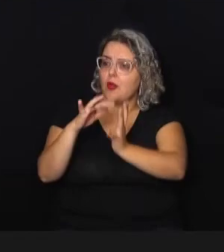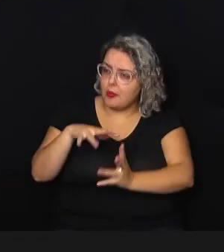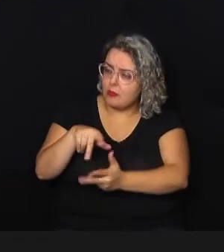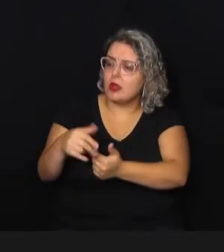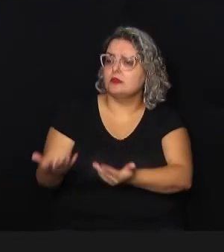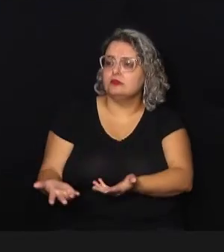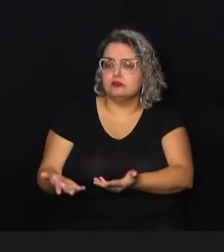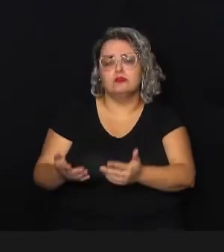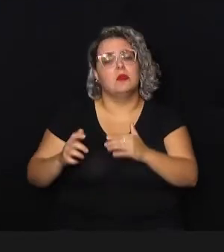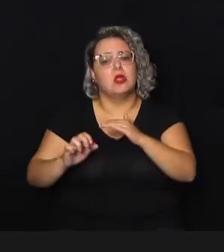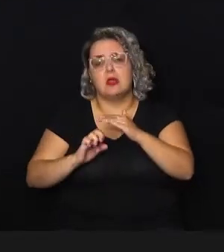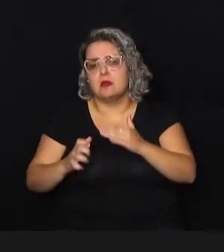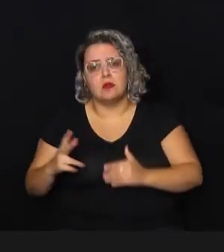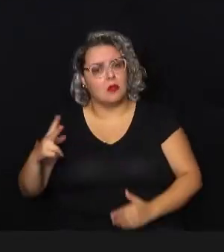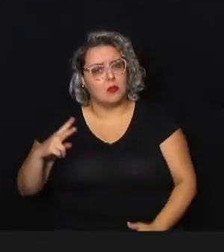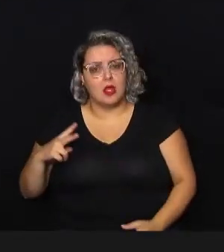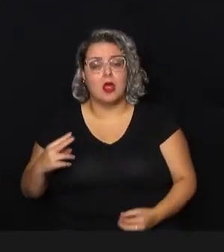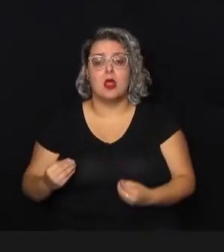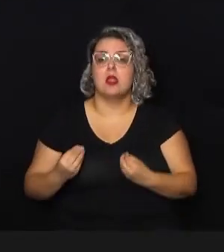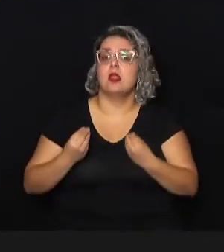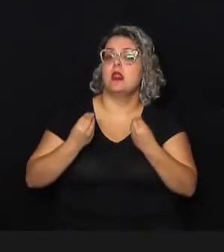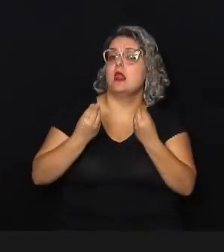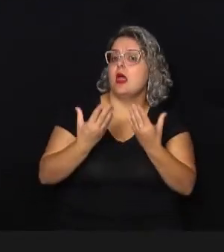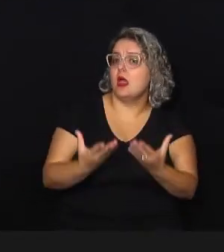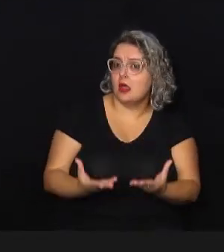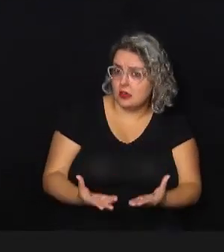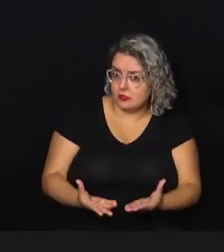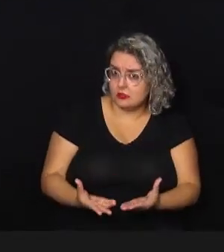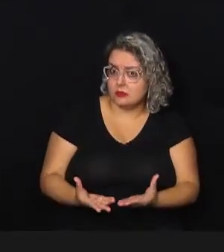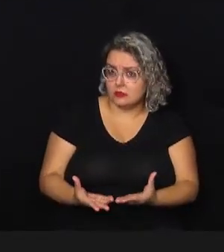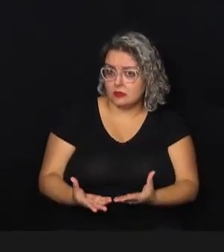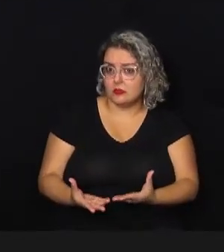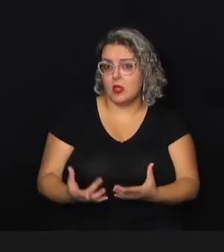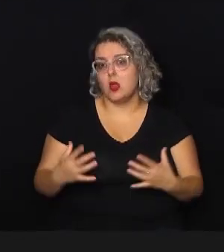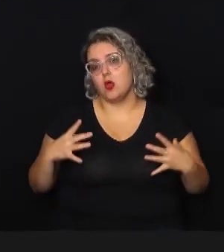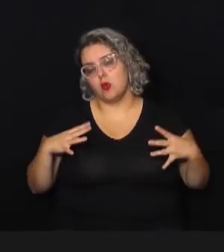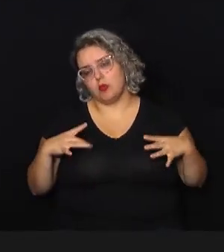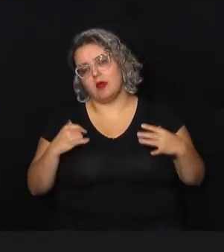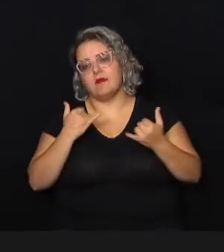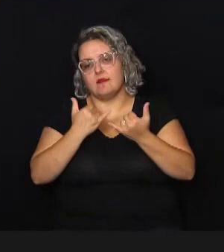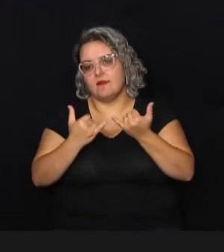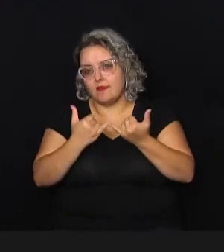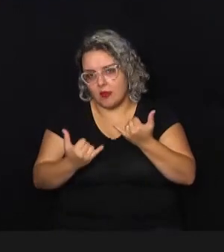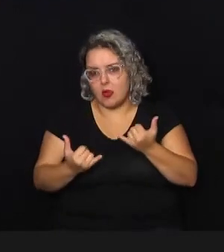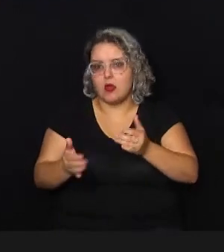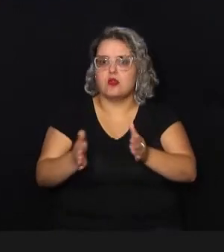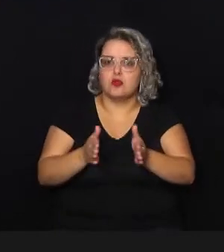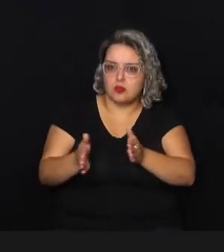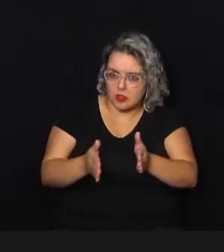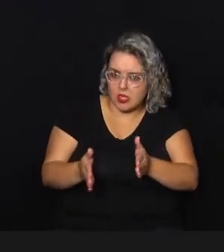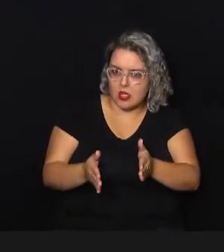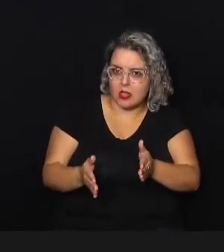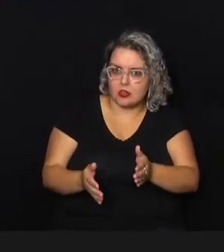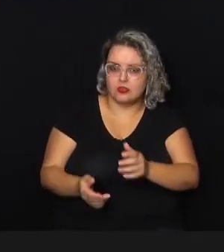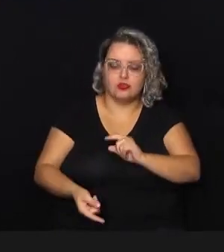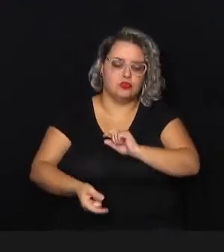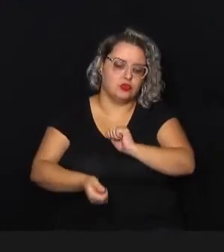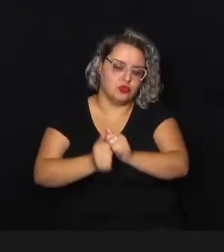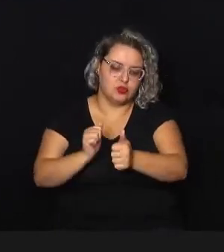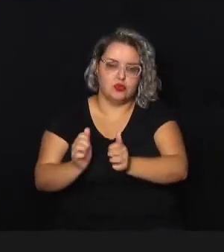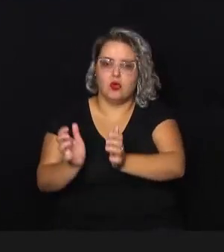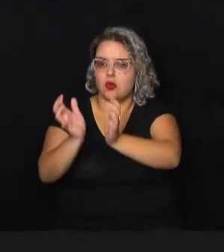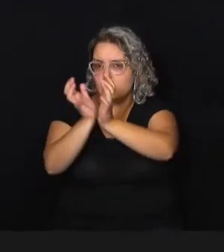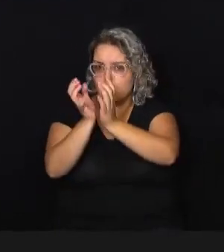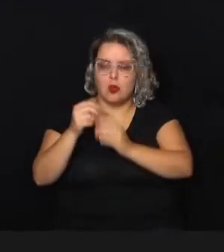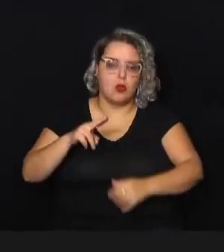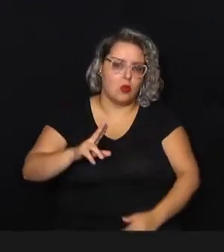âmbito privado concederam uma certa folga parcial, né, naquele período dos jogos e tudo mais, ou uma